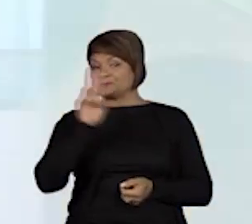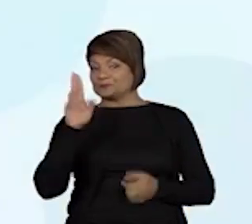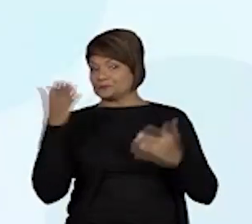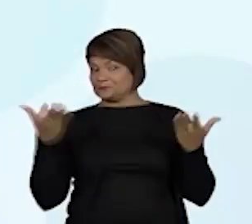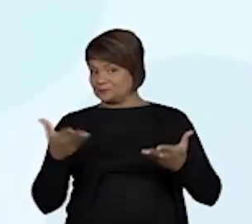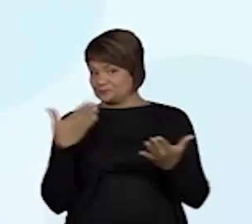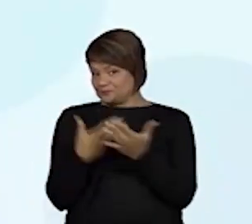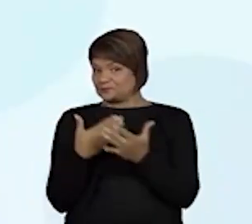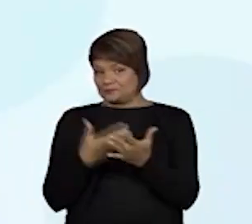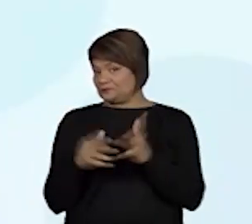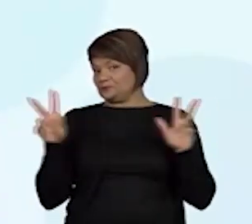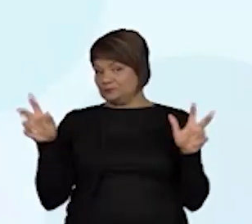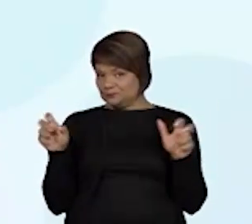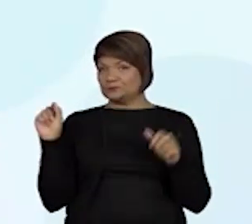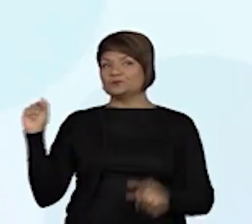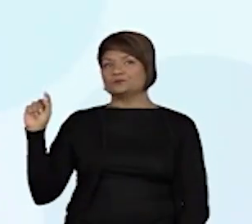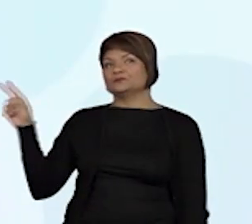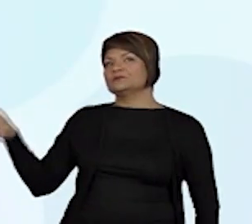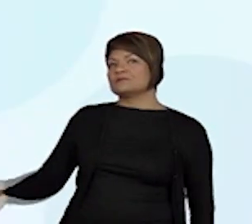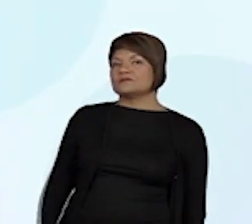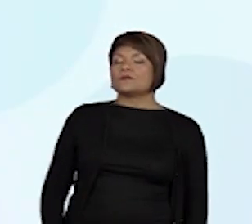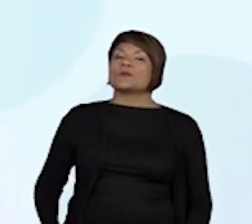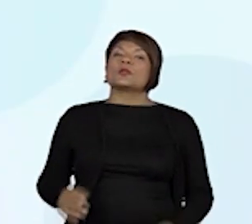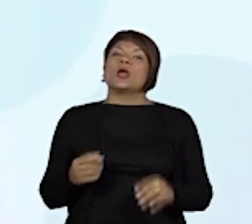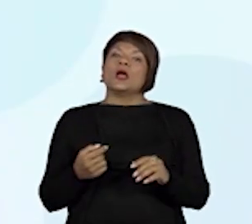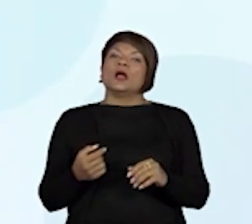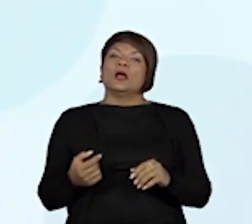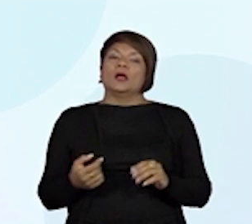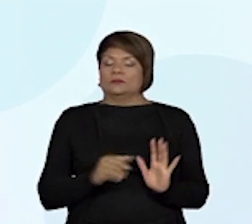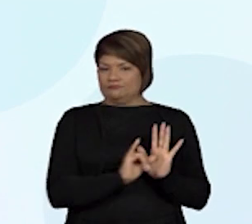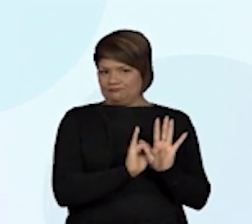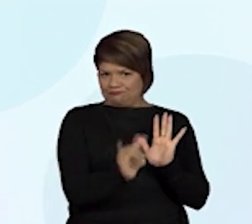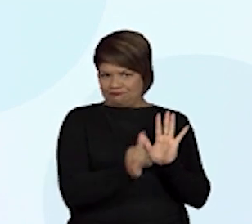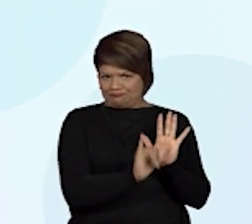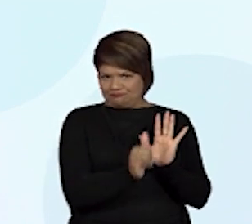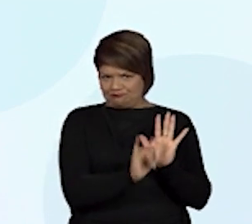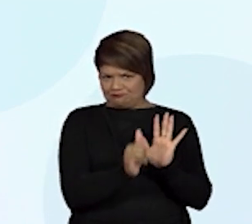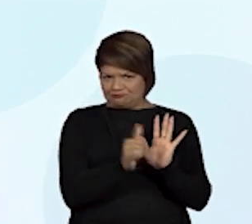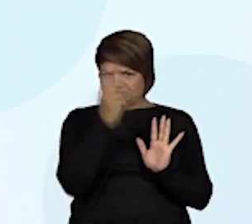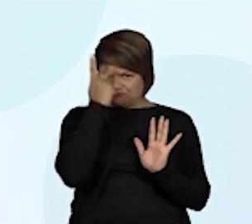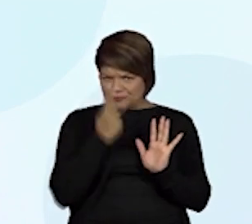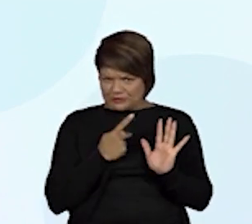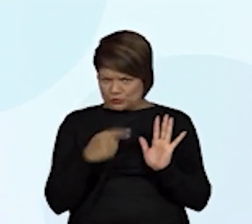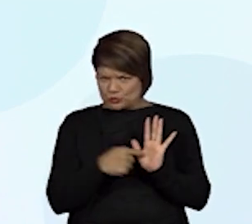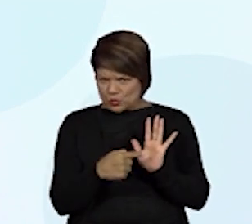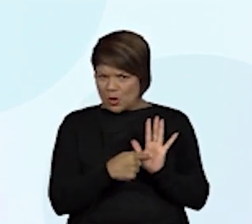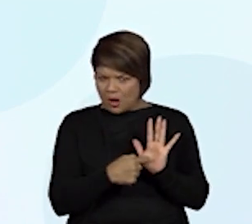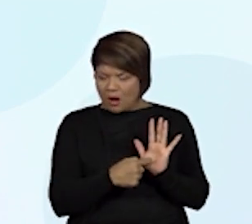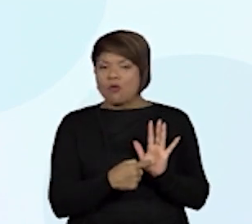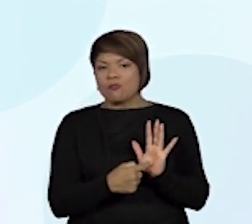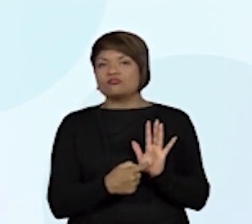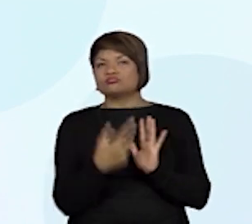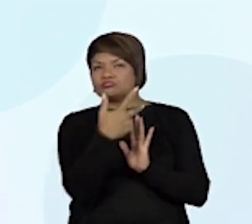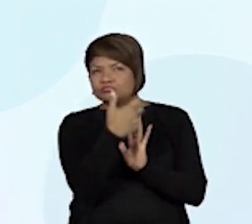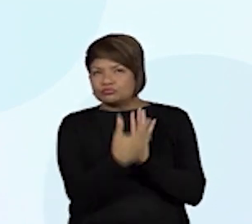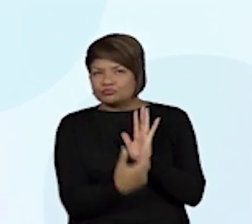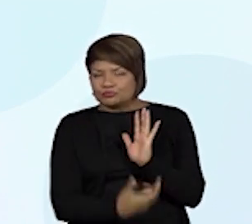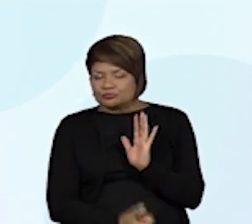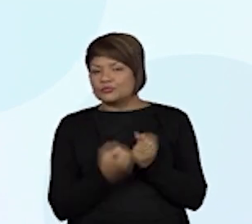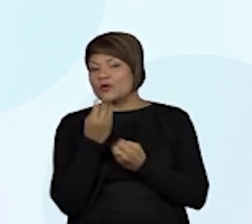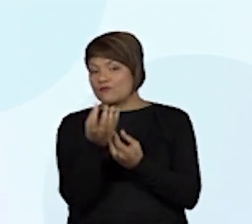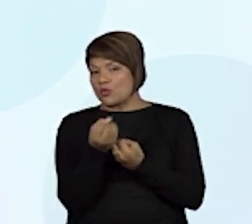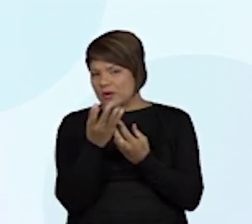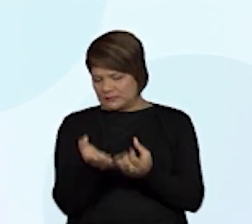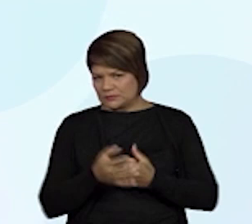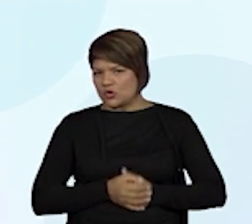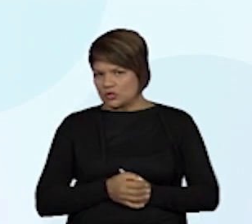Olha só. Identificando informações nas narrativas pessoais. A aula do professor Joelso, como sempre,